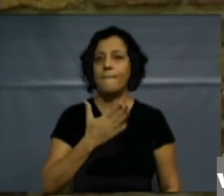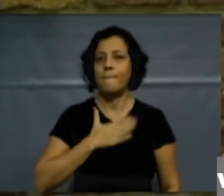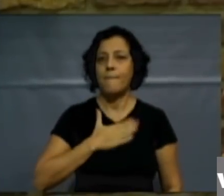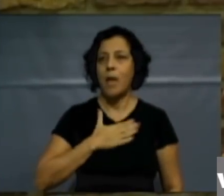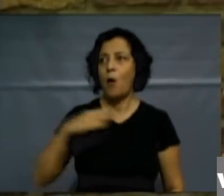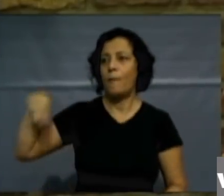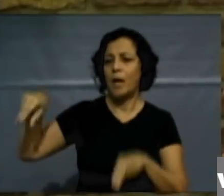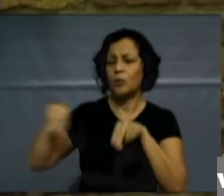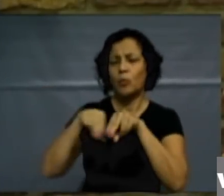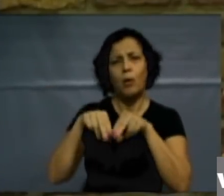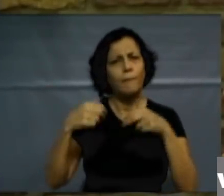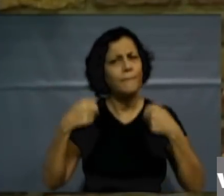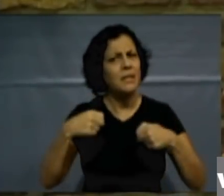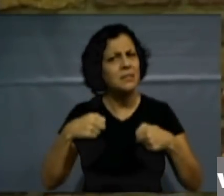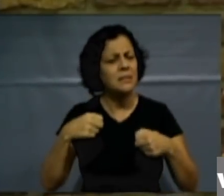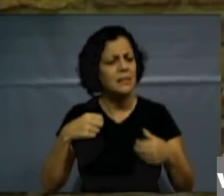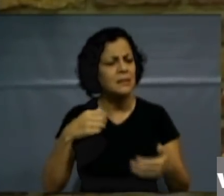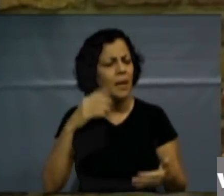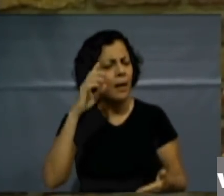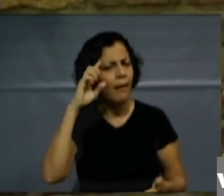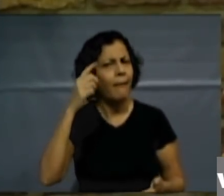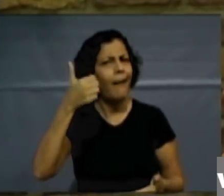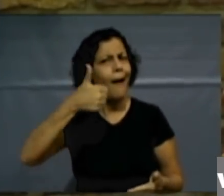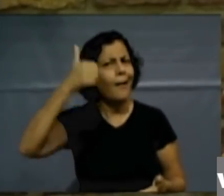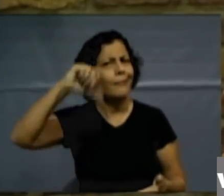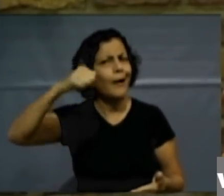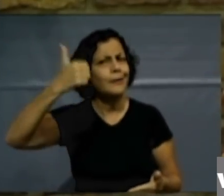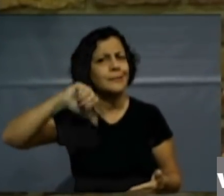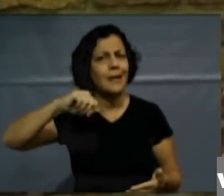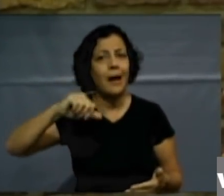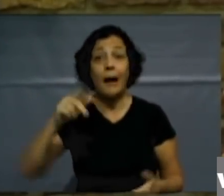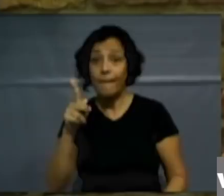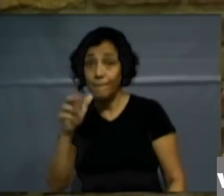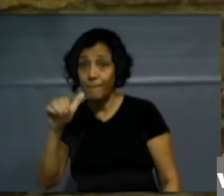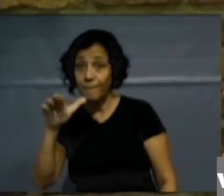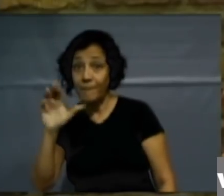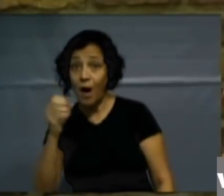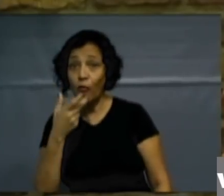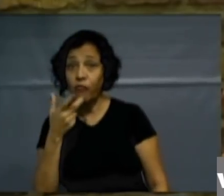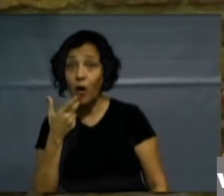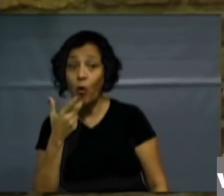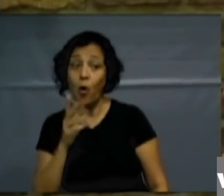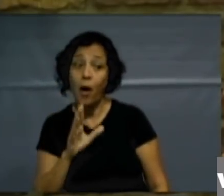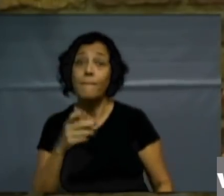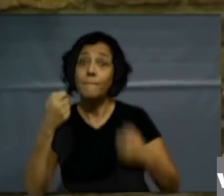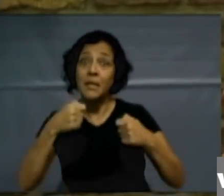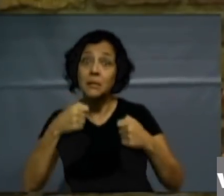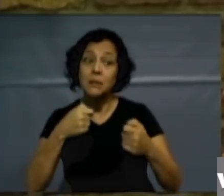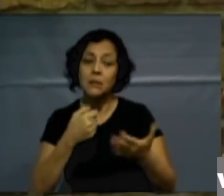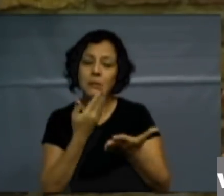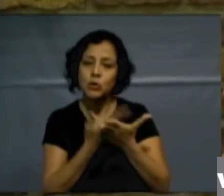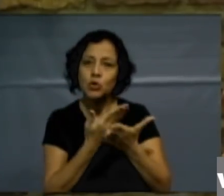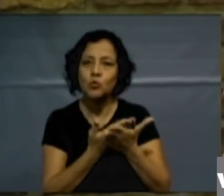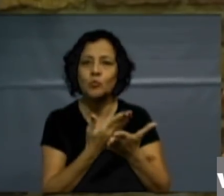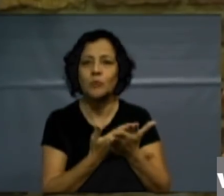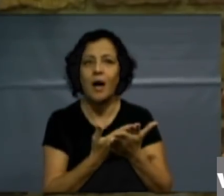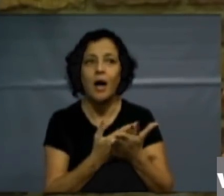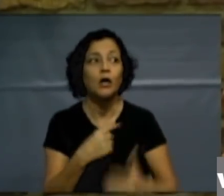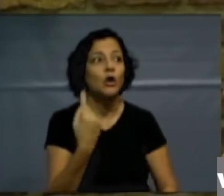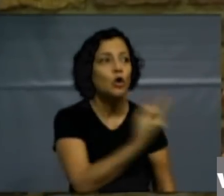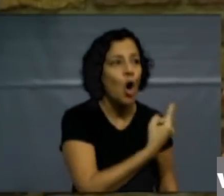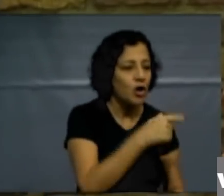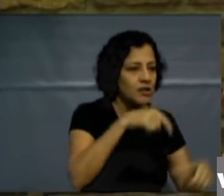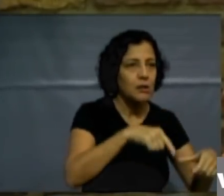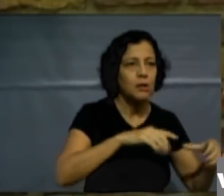Ela tem que passar pelo filtro. E Paulo pediu para que a gente não seja ignorante com os dons espirituais. E a gente está brincando com a mediunidade.